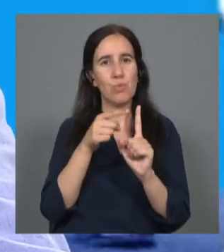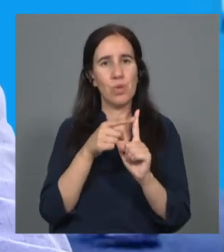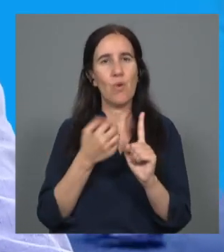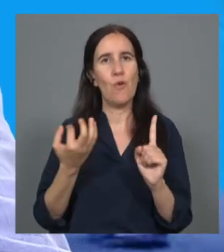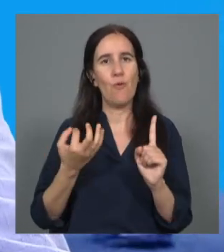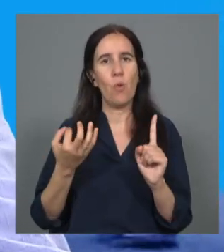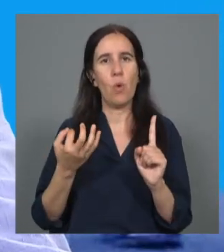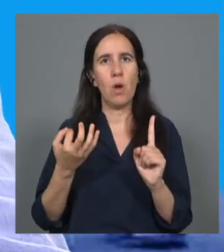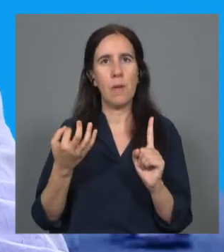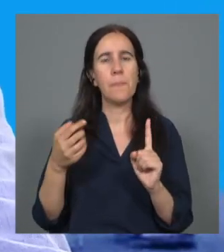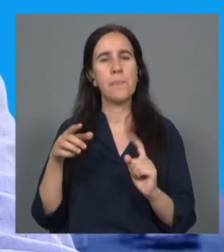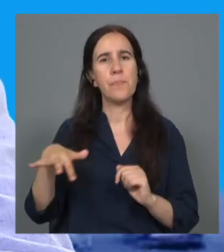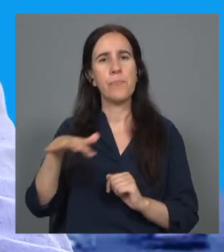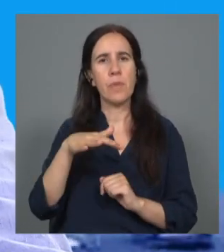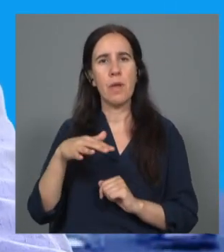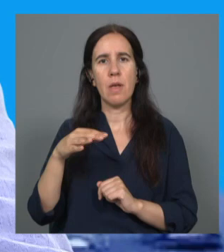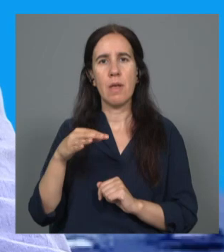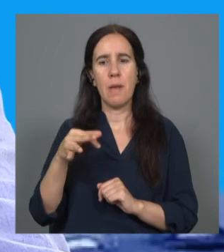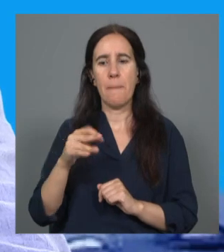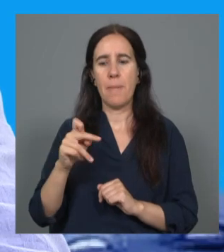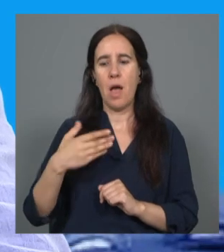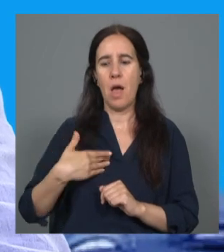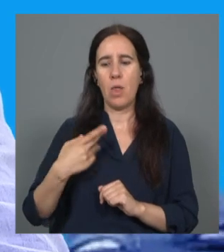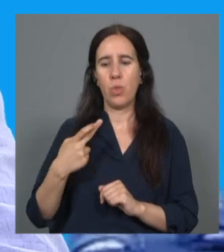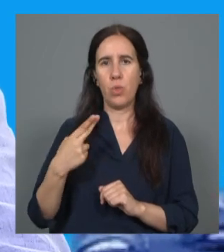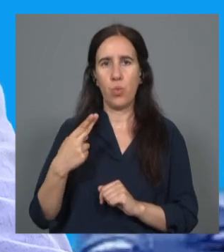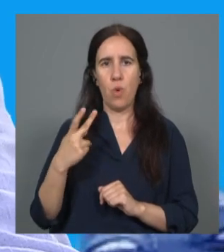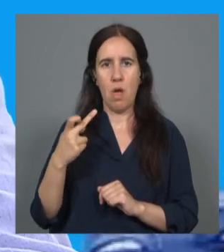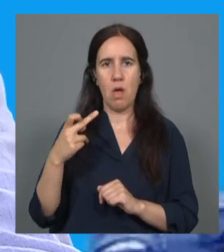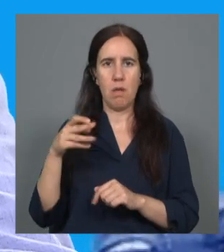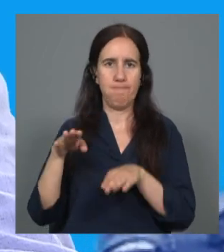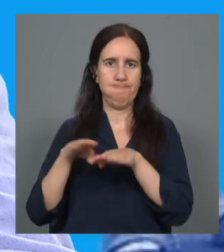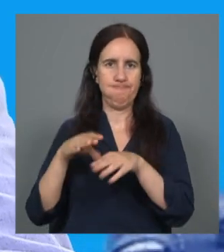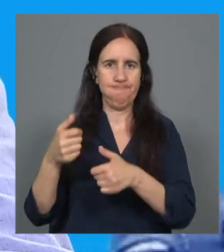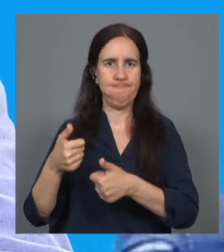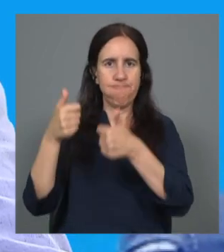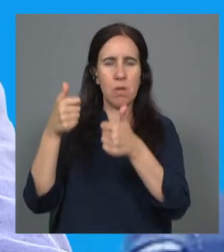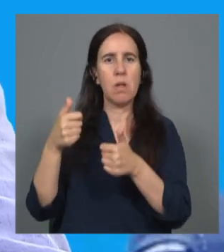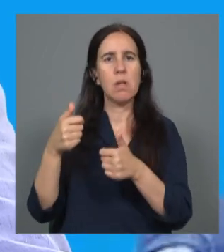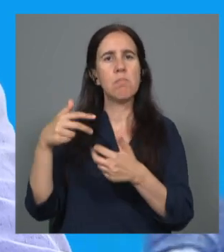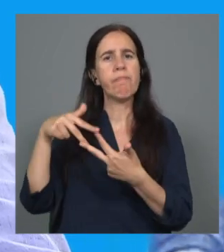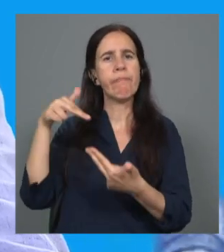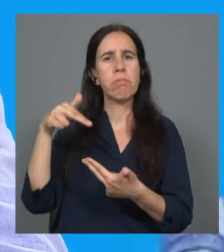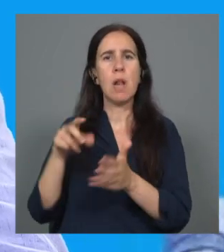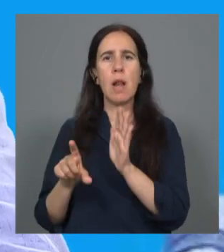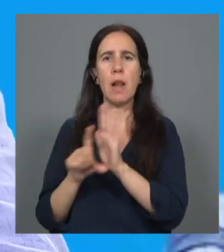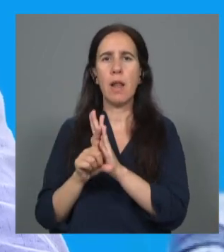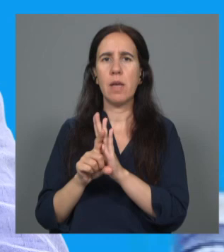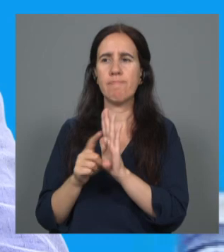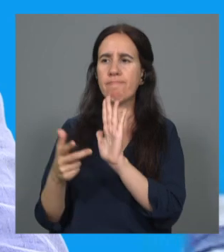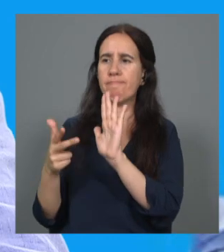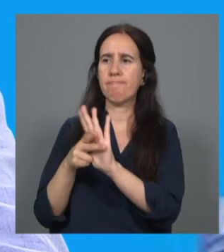a municipalidade de Pádua aprovasse uma lei que no fundo, proibia a prisão de quem